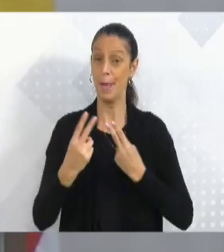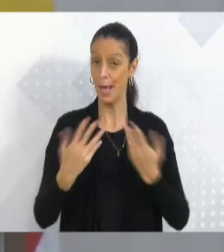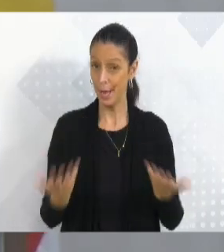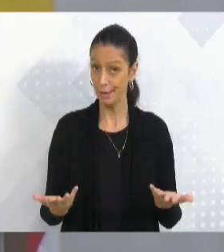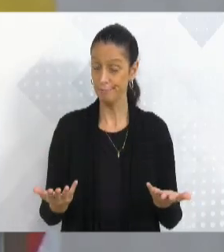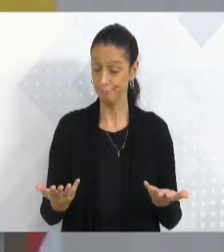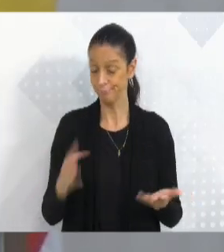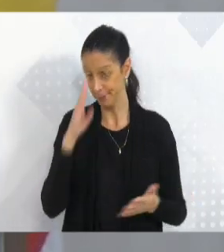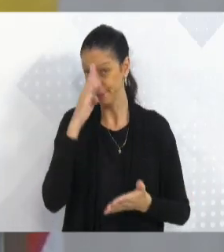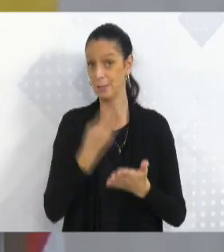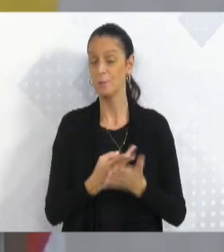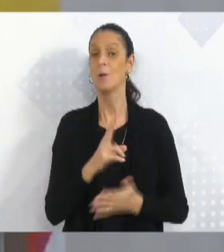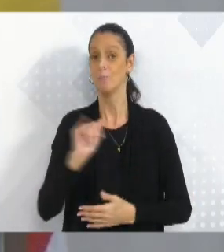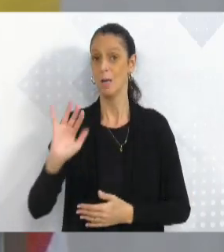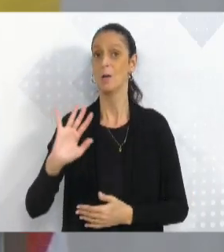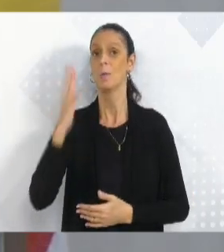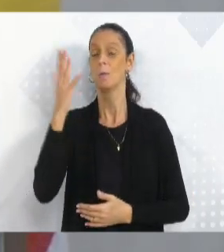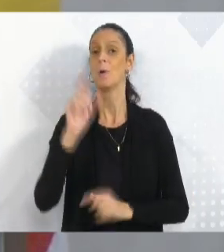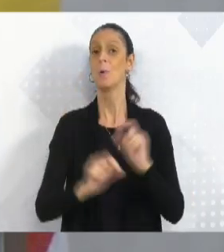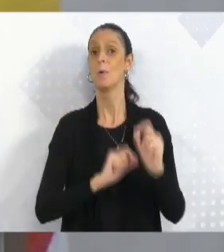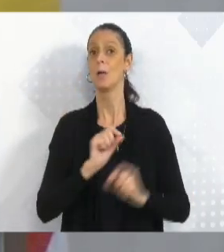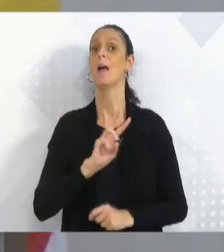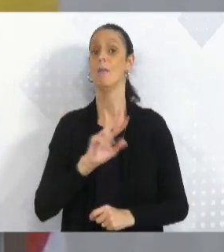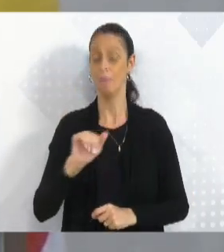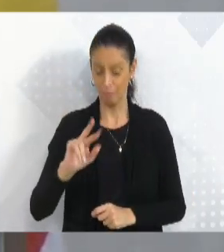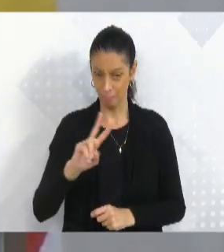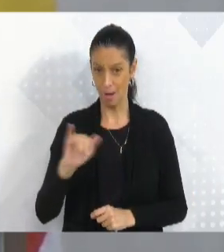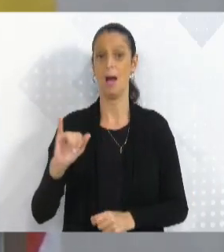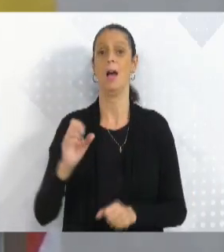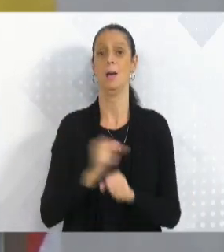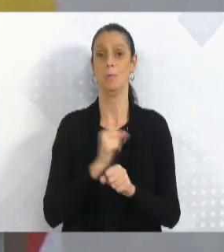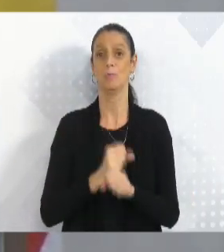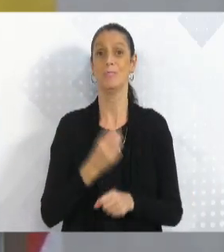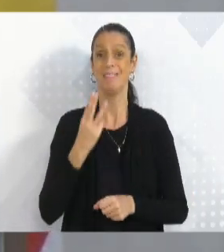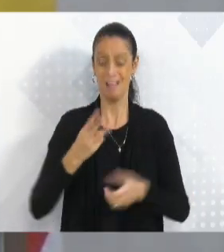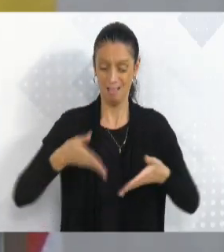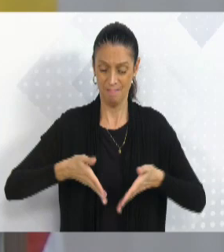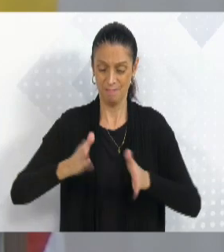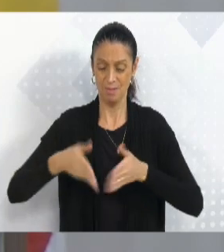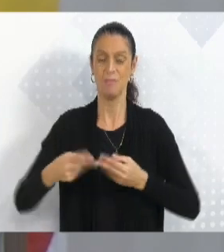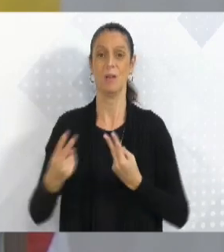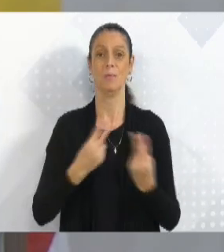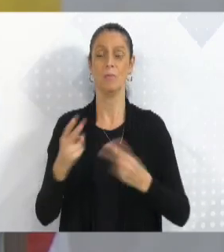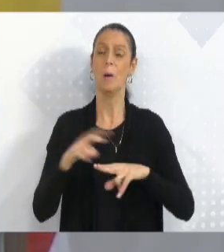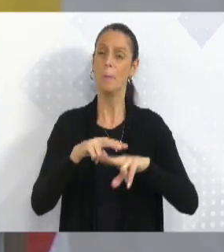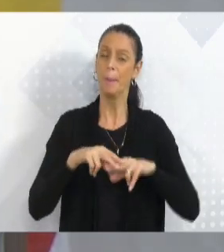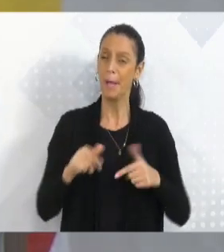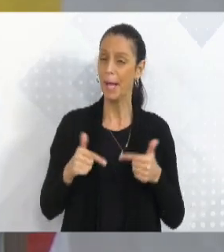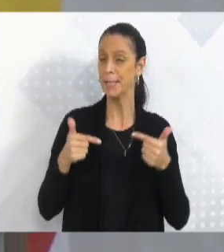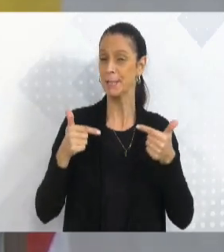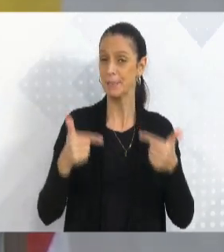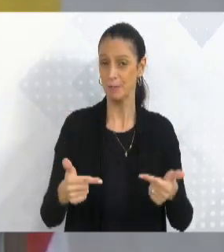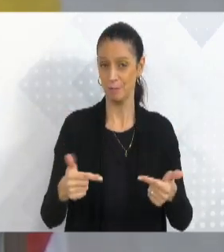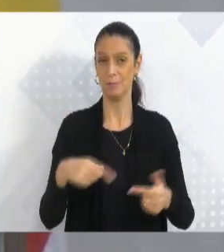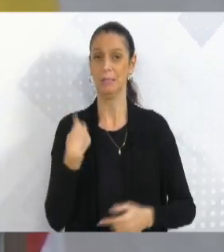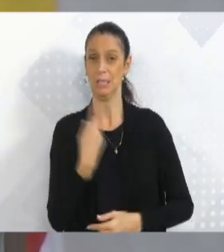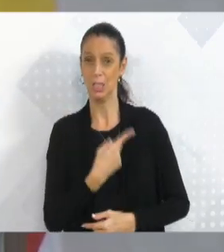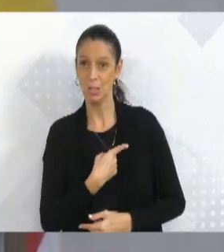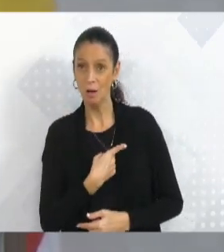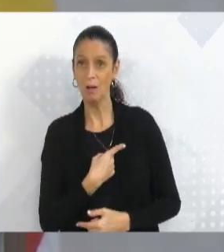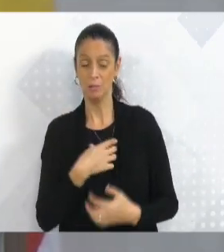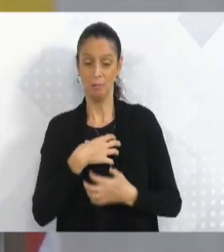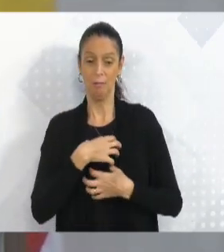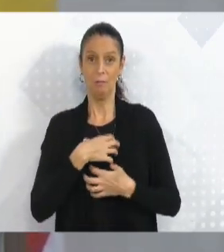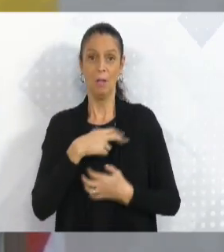Vereador Maurício que vai acontecer a terceira pista porque tá tendo muito amor então é por essas ações que muitas vezes a gente se obriga